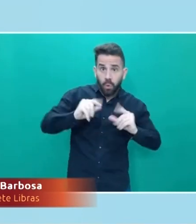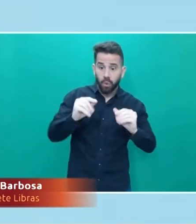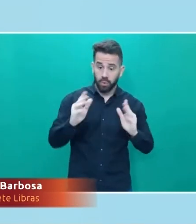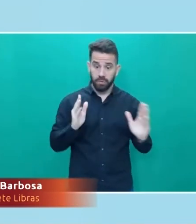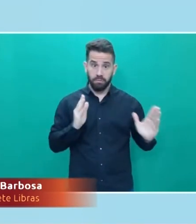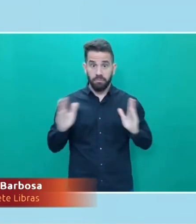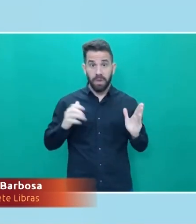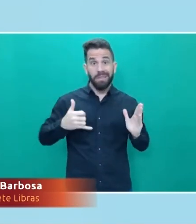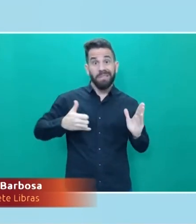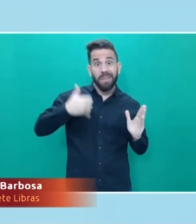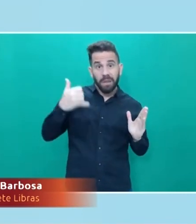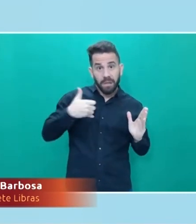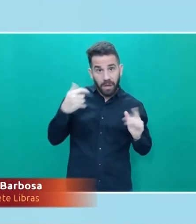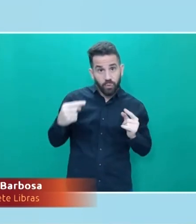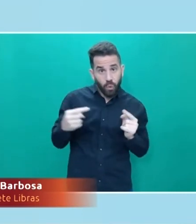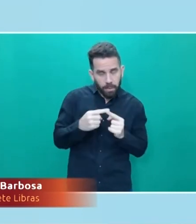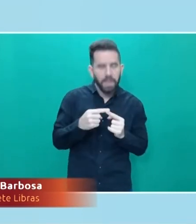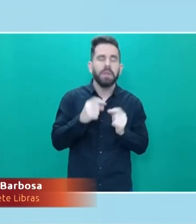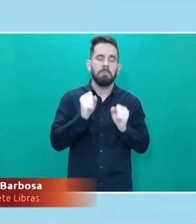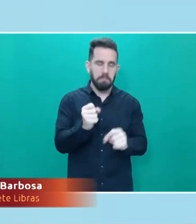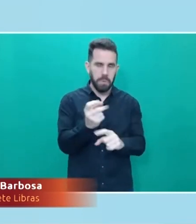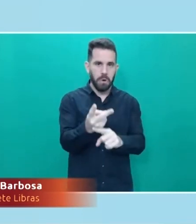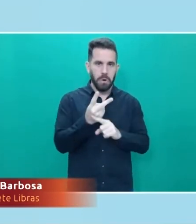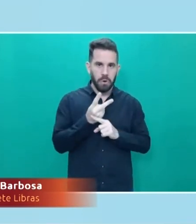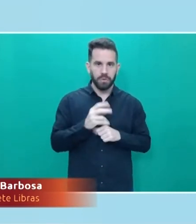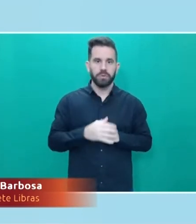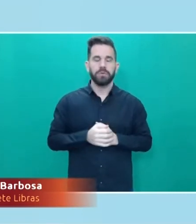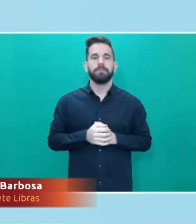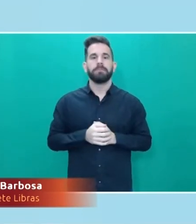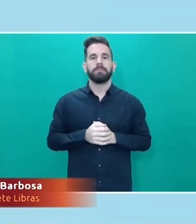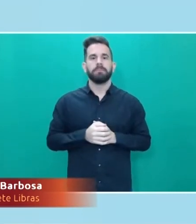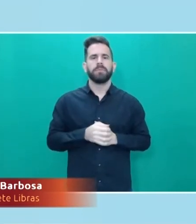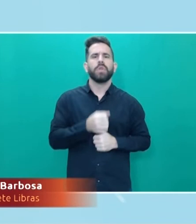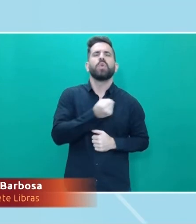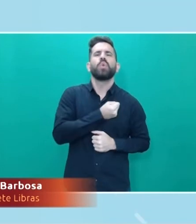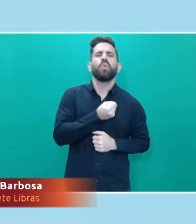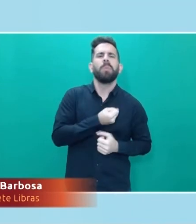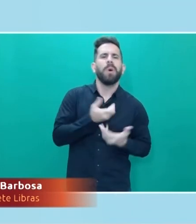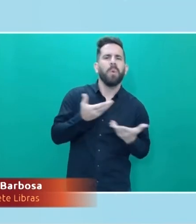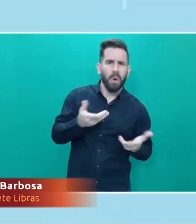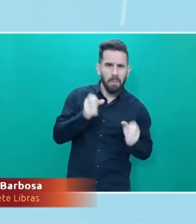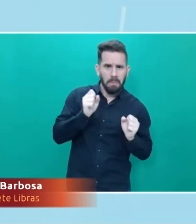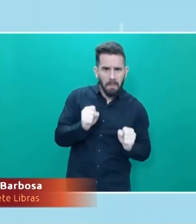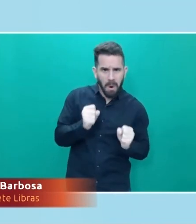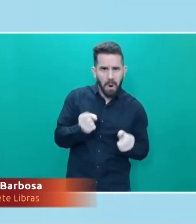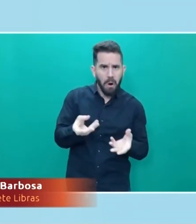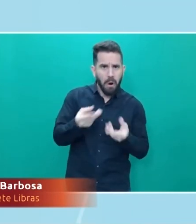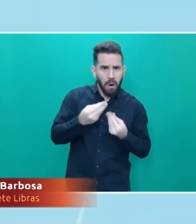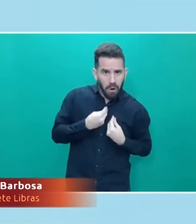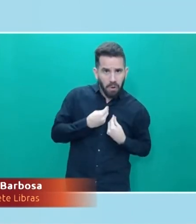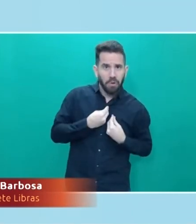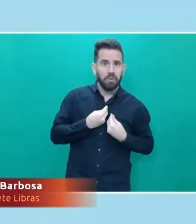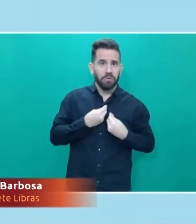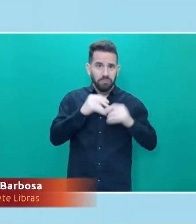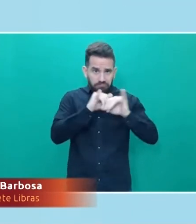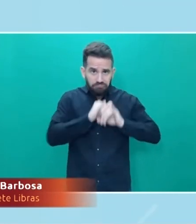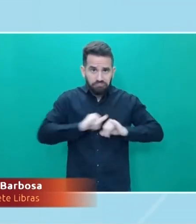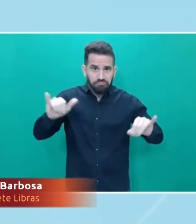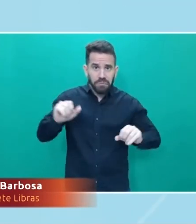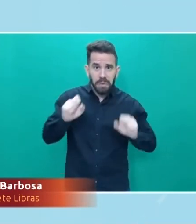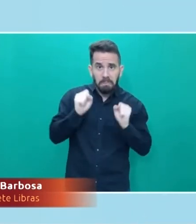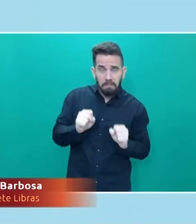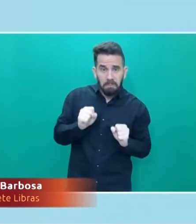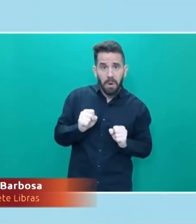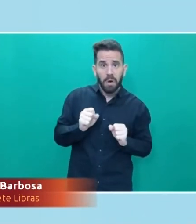etária. Você quer passar para a gente o seu número, então? Você acha que quem tiver interesse já pode entrar em contato, quem assistir a